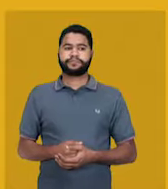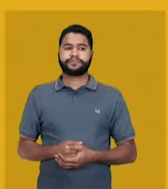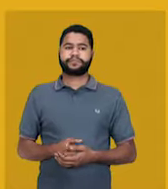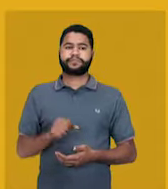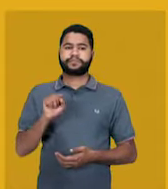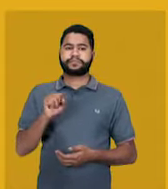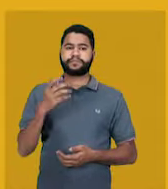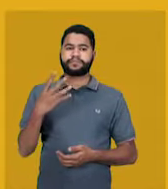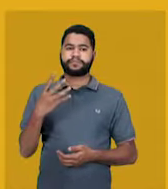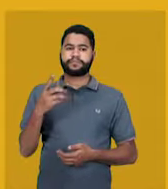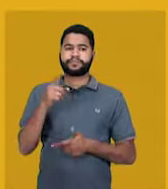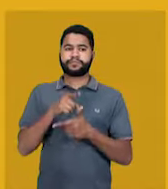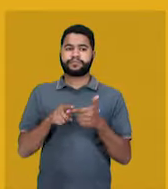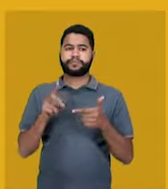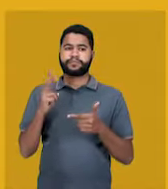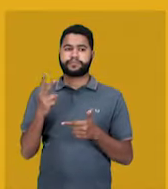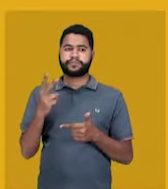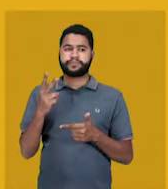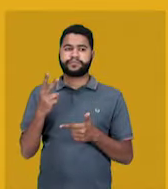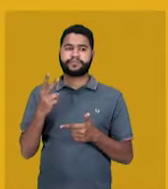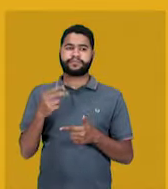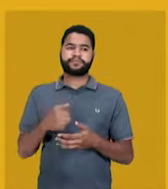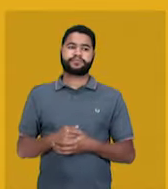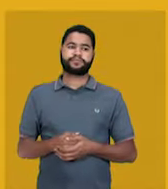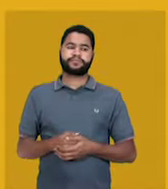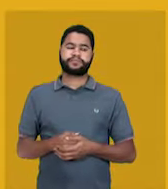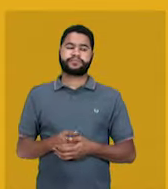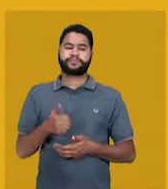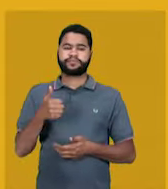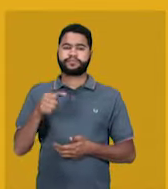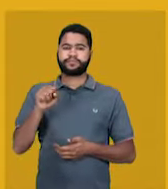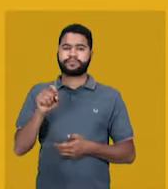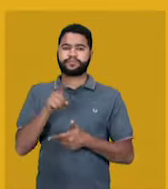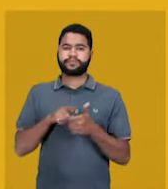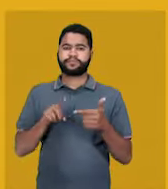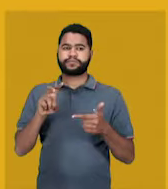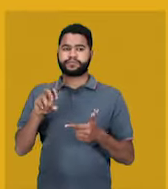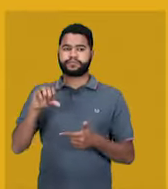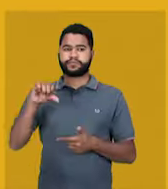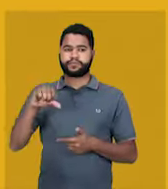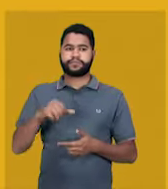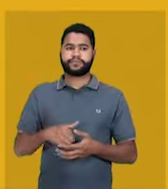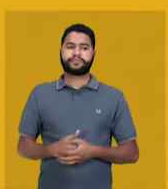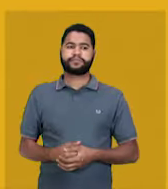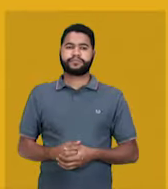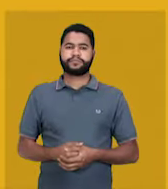dividido por 2, 42. 18 por 2, 9.